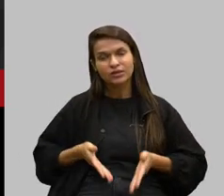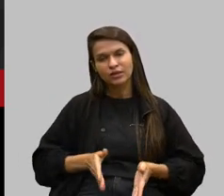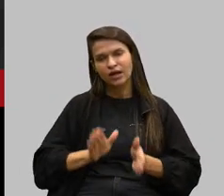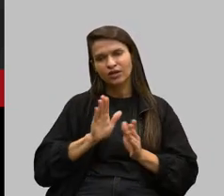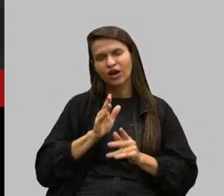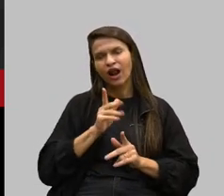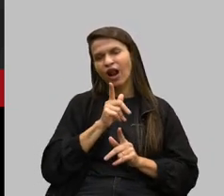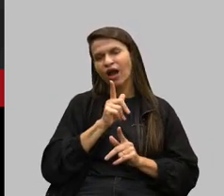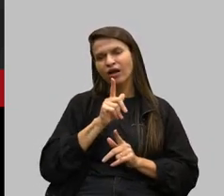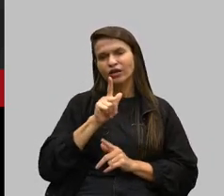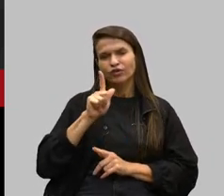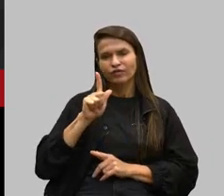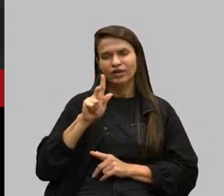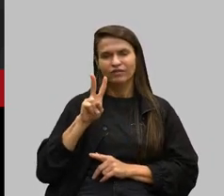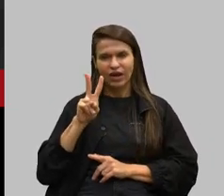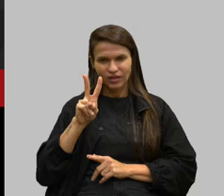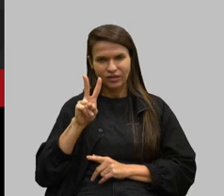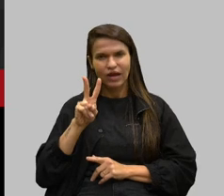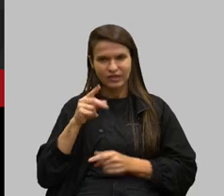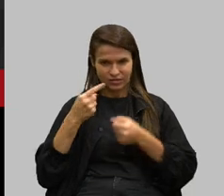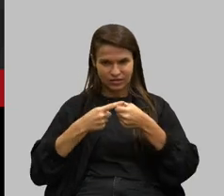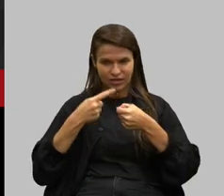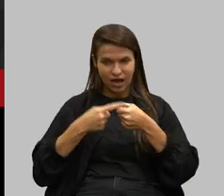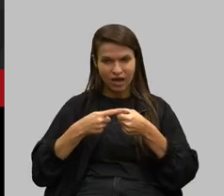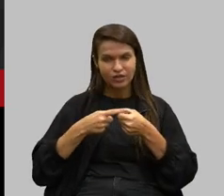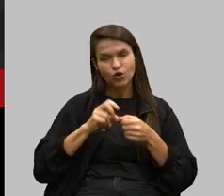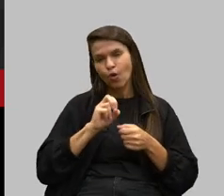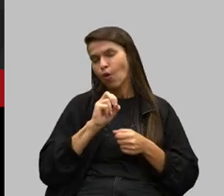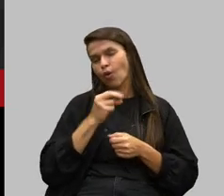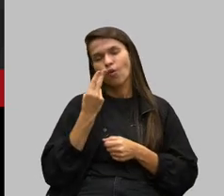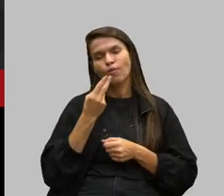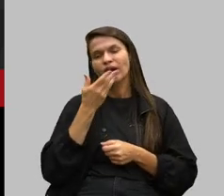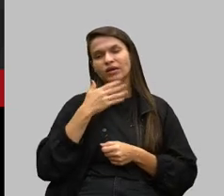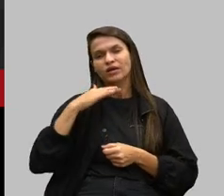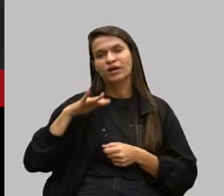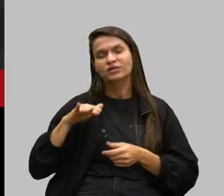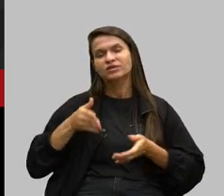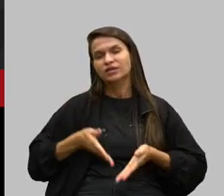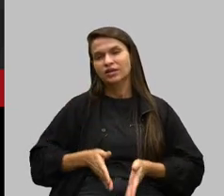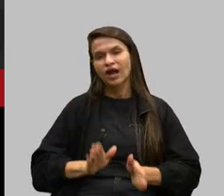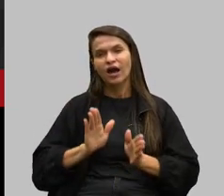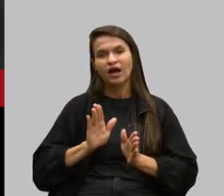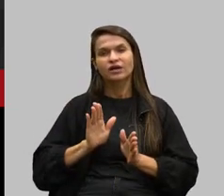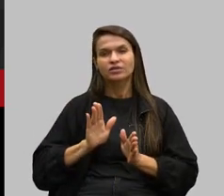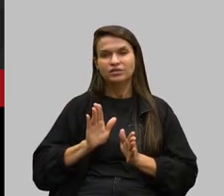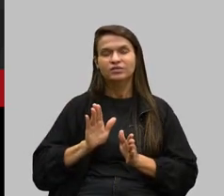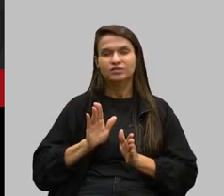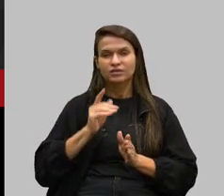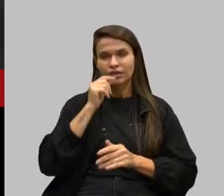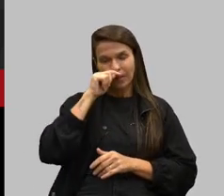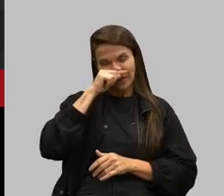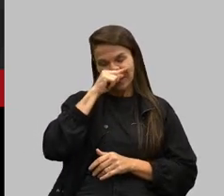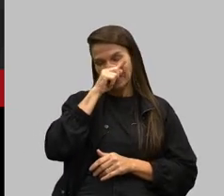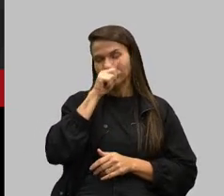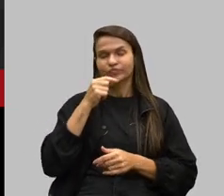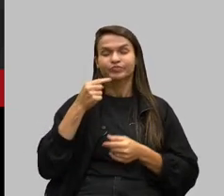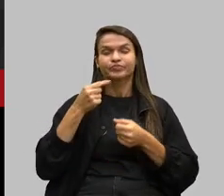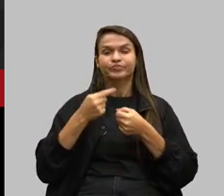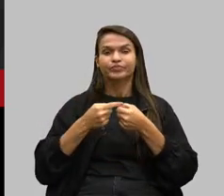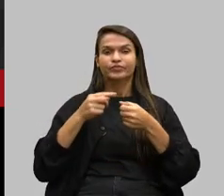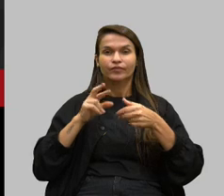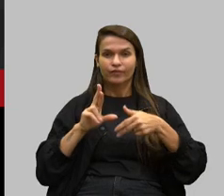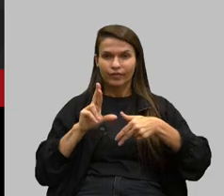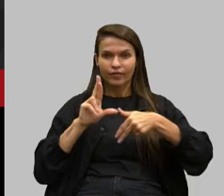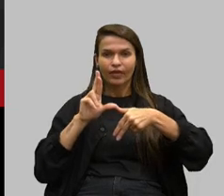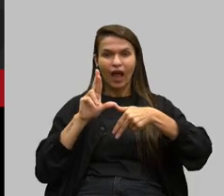Governador ladares Deputado Enes Cândido ou um ou uma criança que nasça Deputado Vitório em Ribeirão das Neves